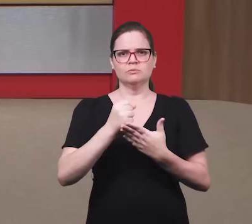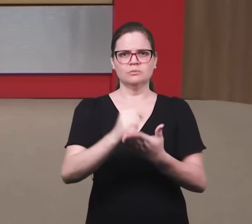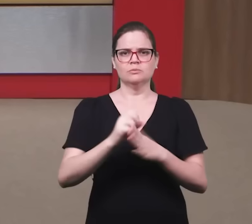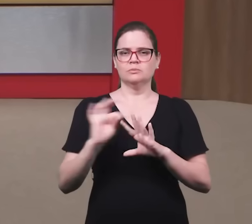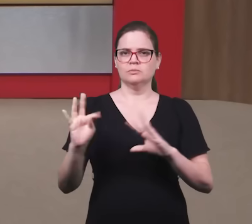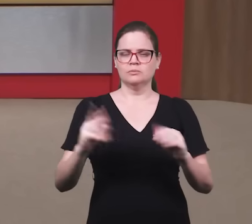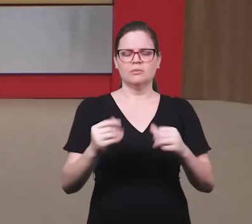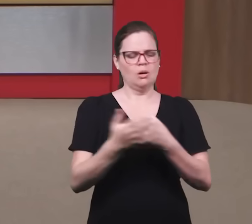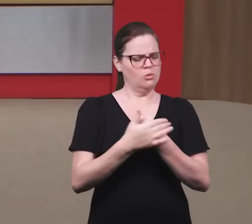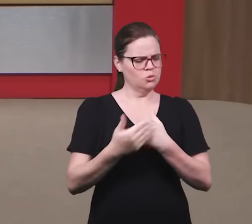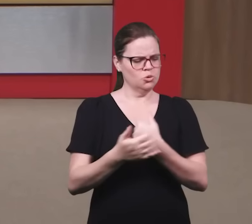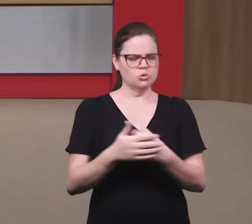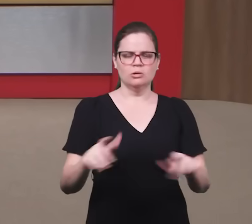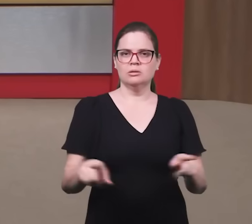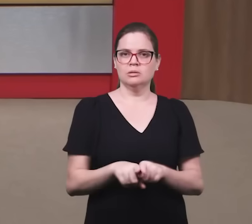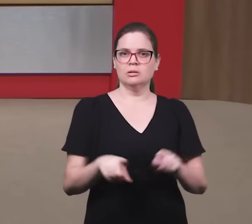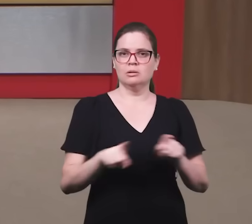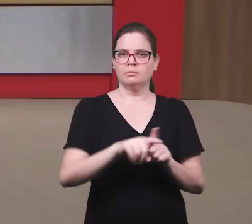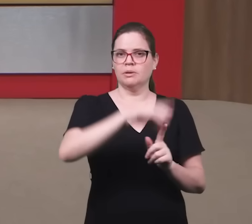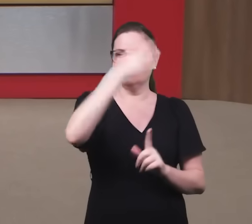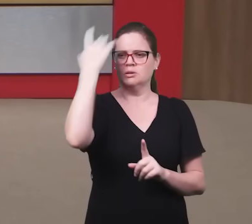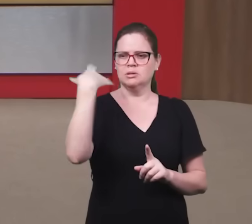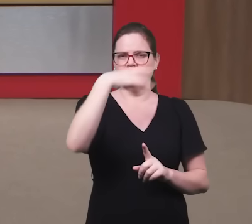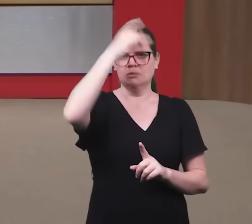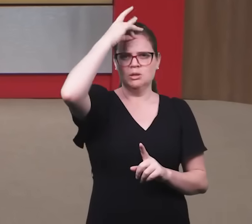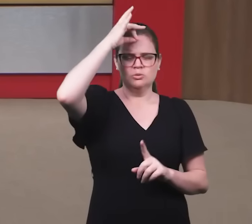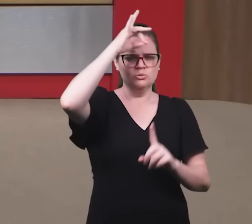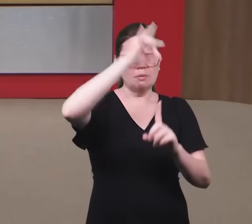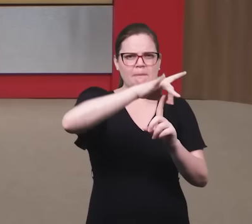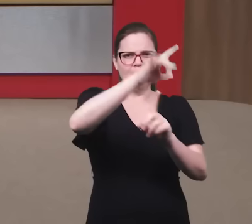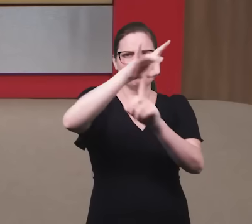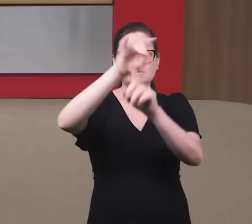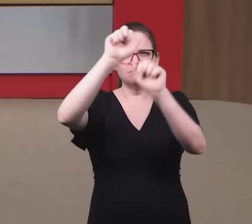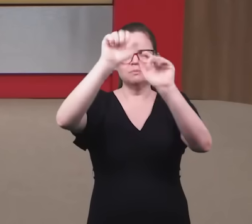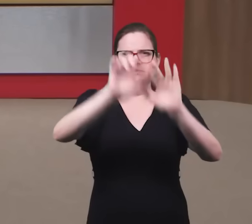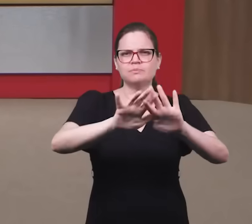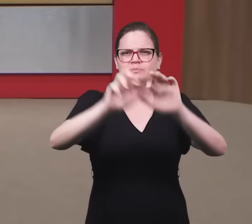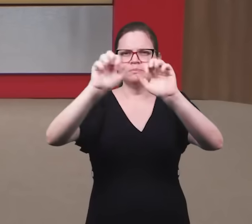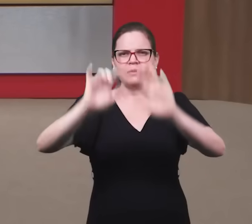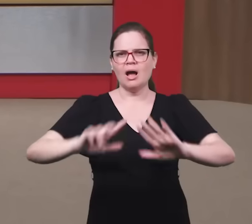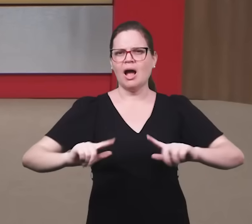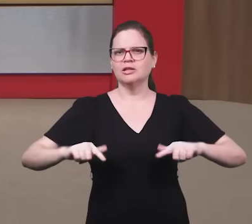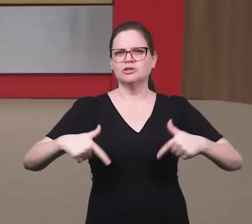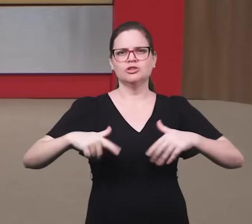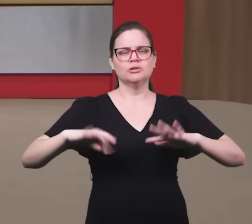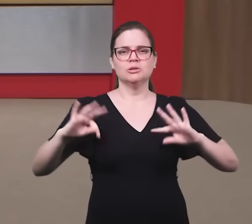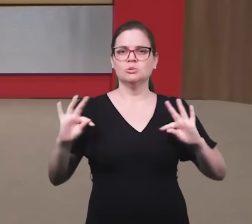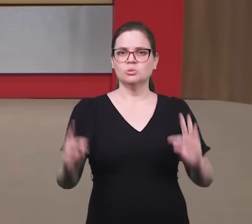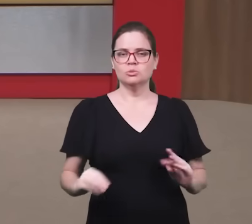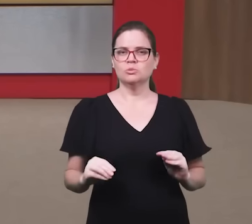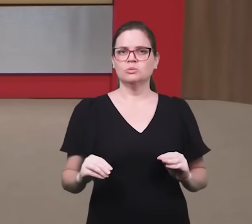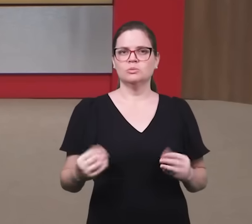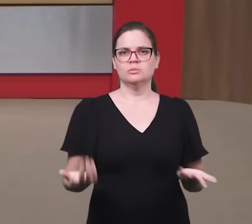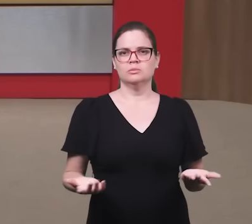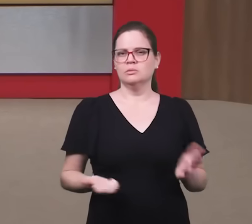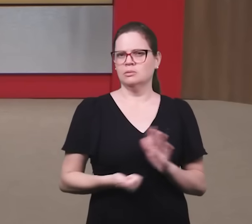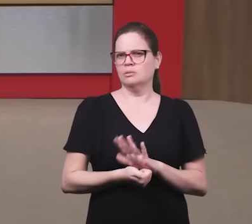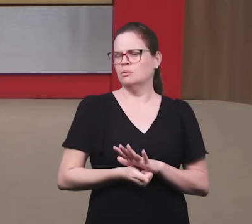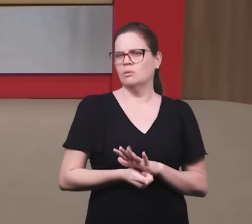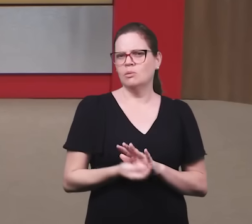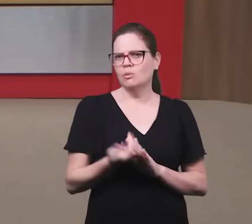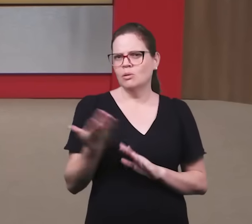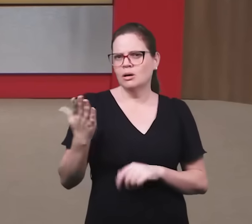o consolo, o seu Espírito Santo não cessa de agir. Muitas vezes, e